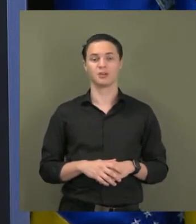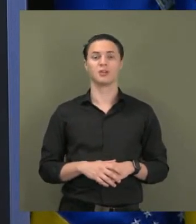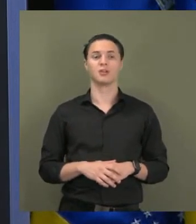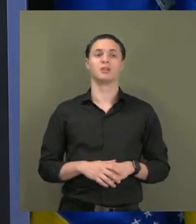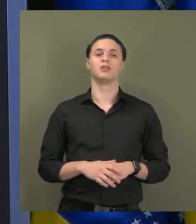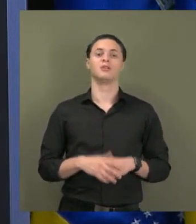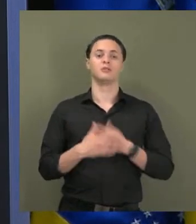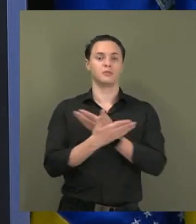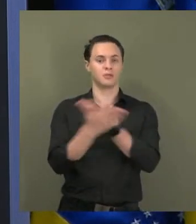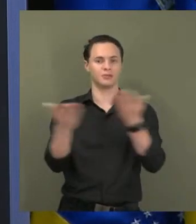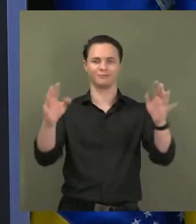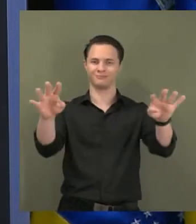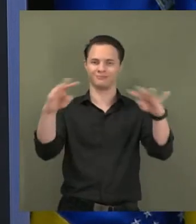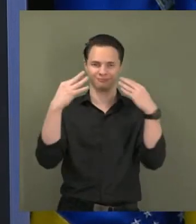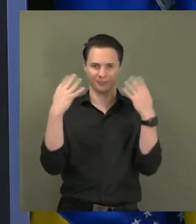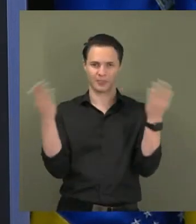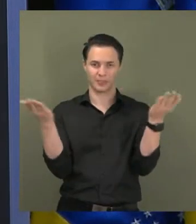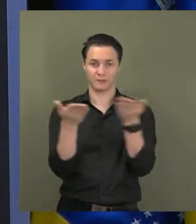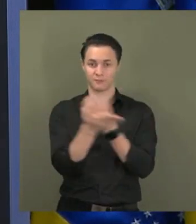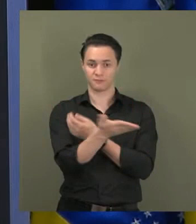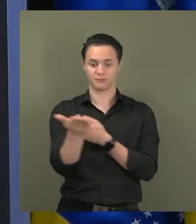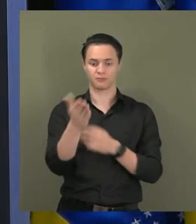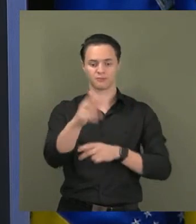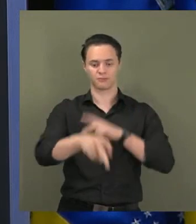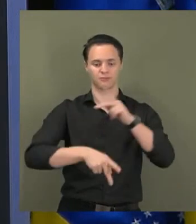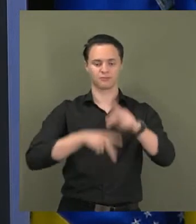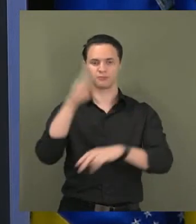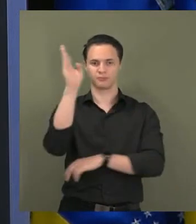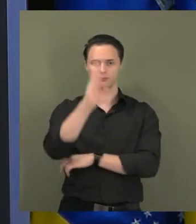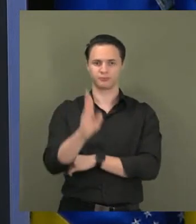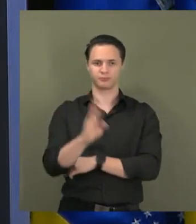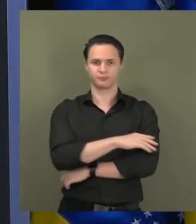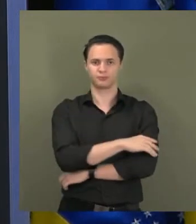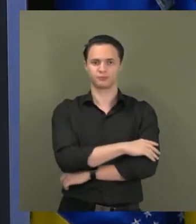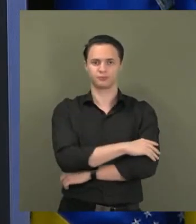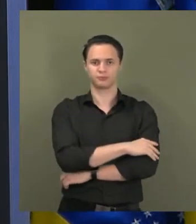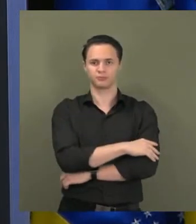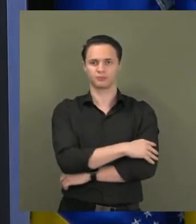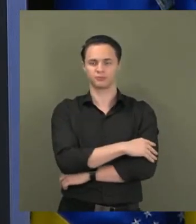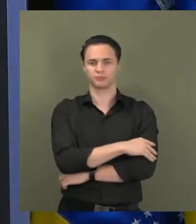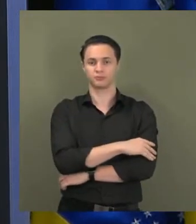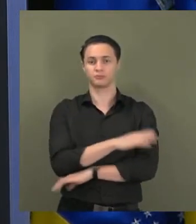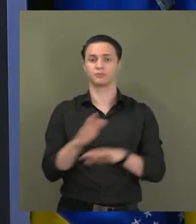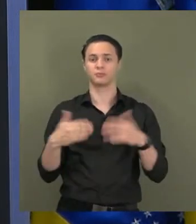você que está nos ouvindo, nos rincões do Brasil, só assim,